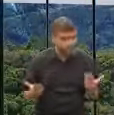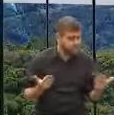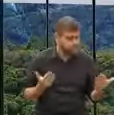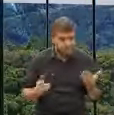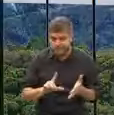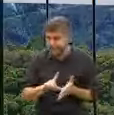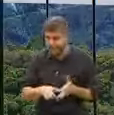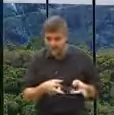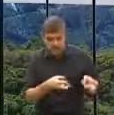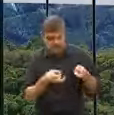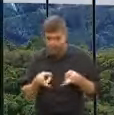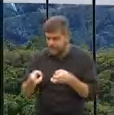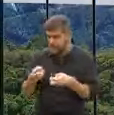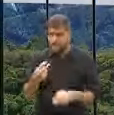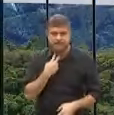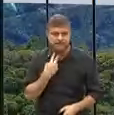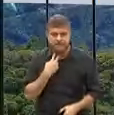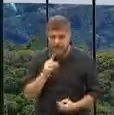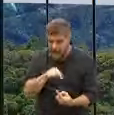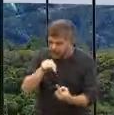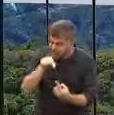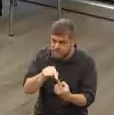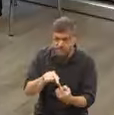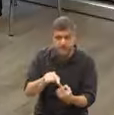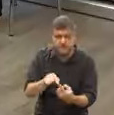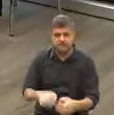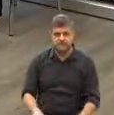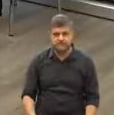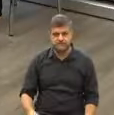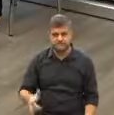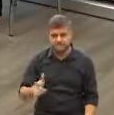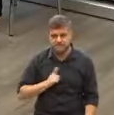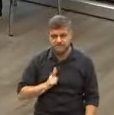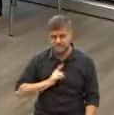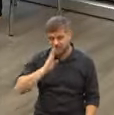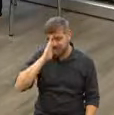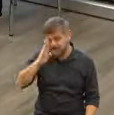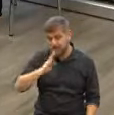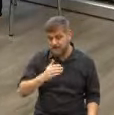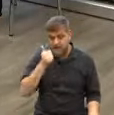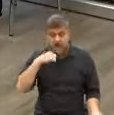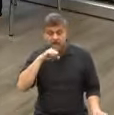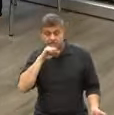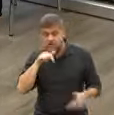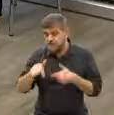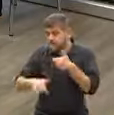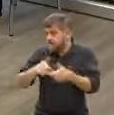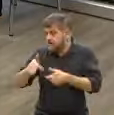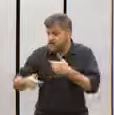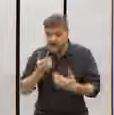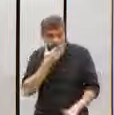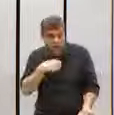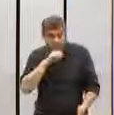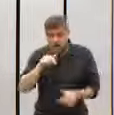viu que não atingiu o objetivo. Porque o pai e a mãe precisam trabalhar o dia Exatamente, todo. Principalmente porque o pai